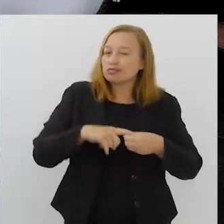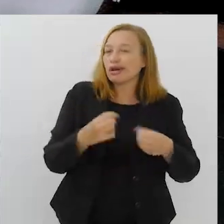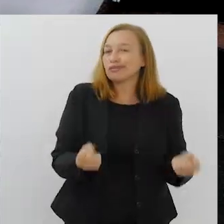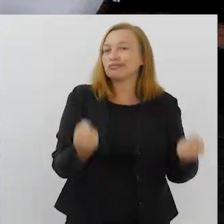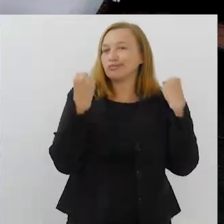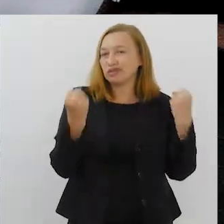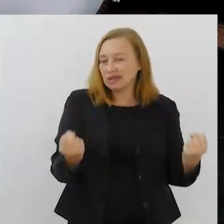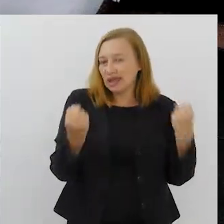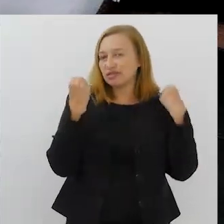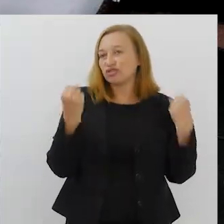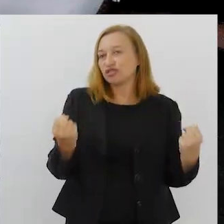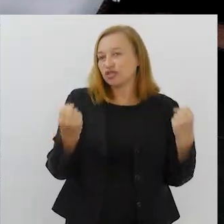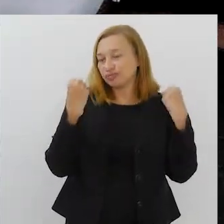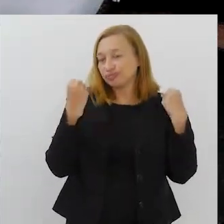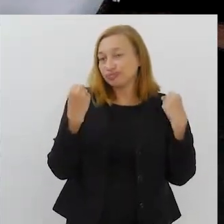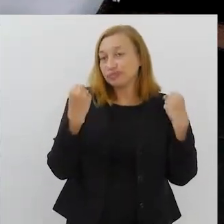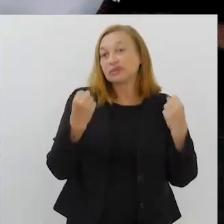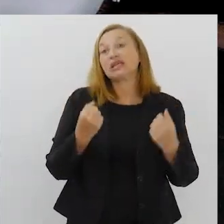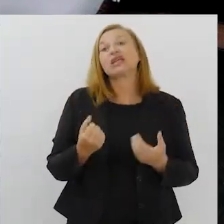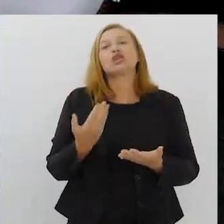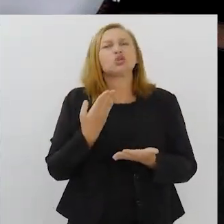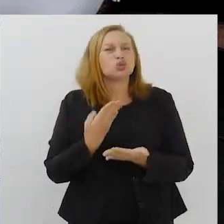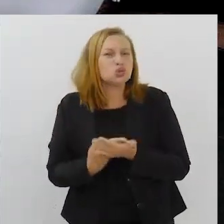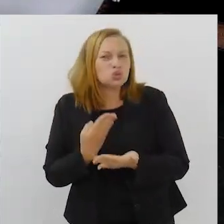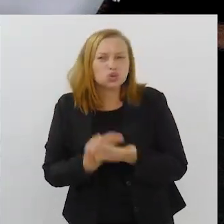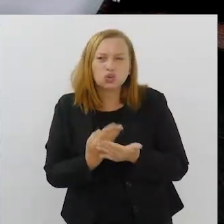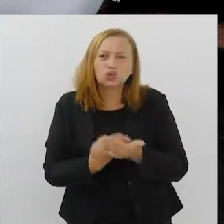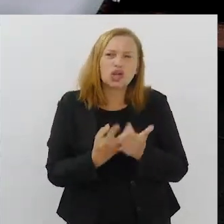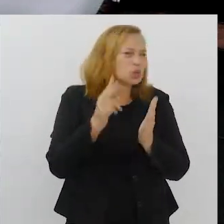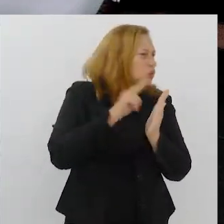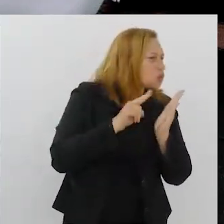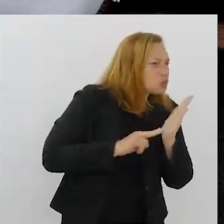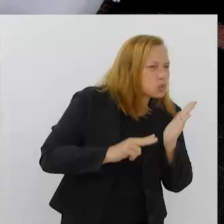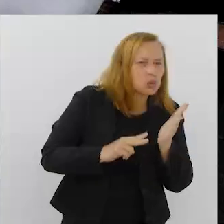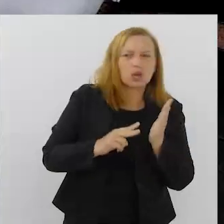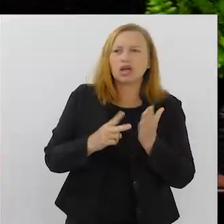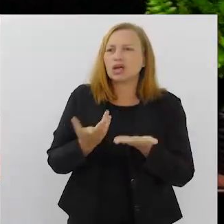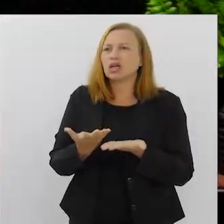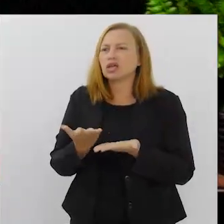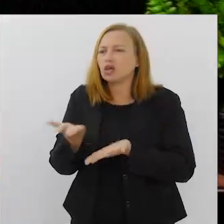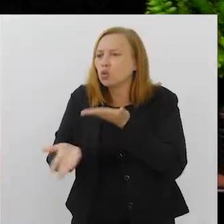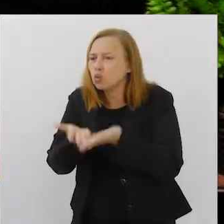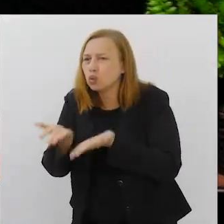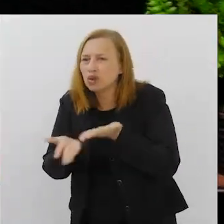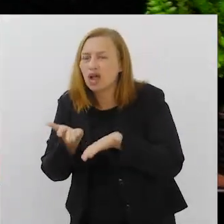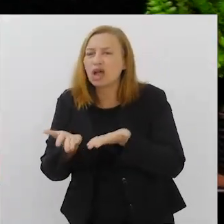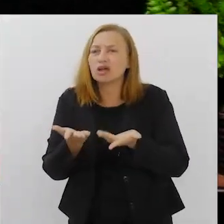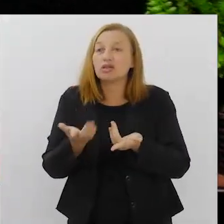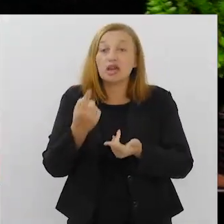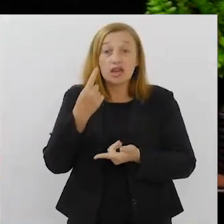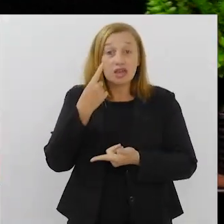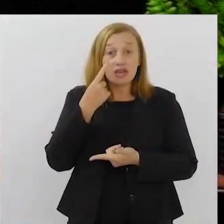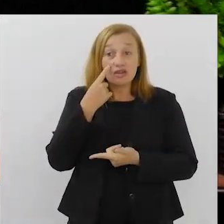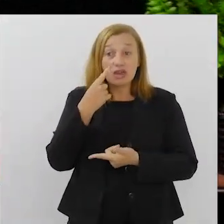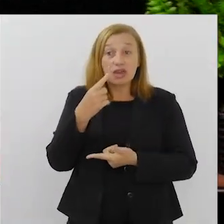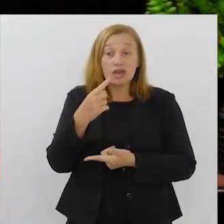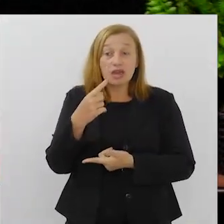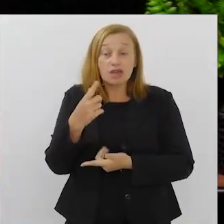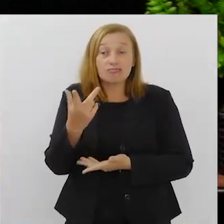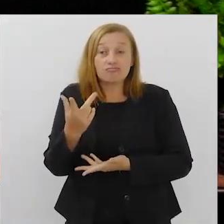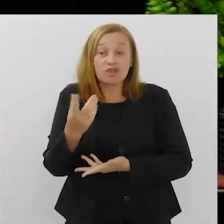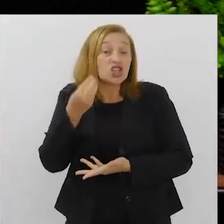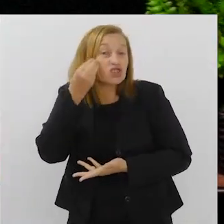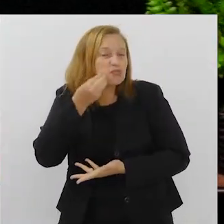voltar à prática de atividade física, né? E estudando, e vendo, e lidando com essas pessoas, eu falei, eu preciso